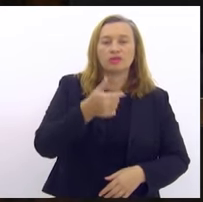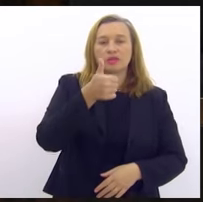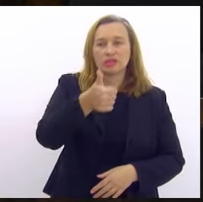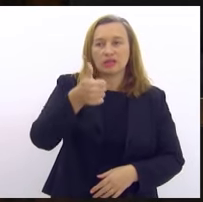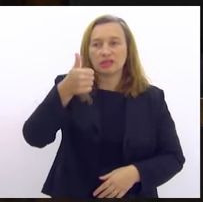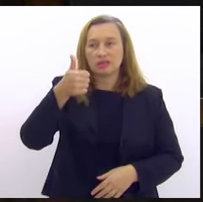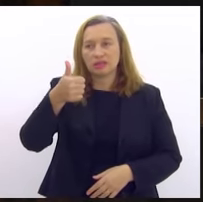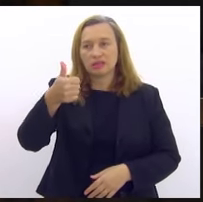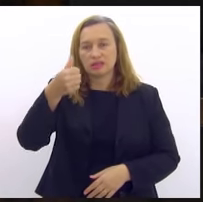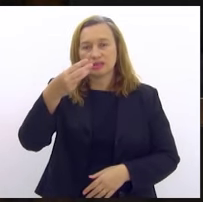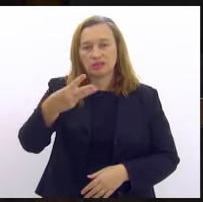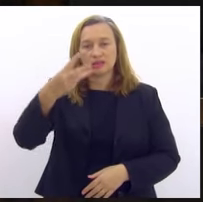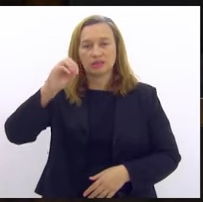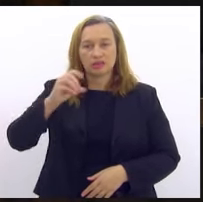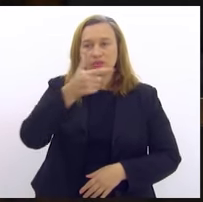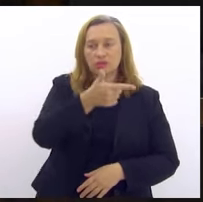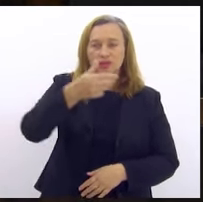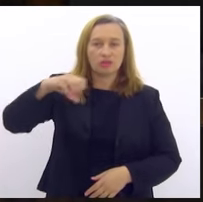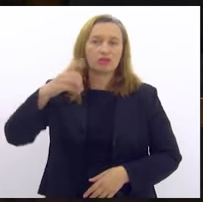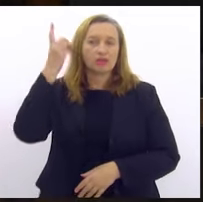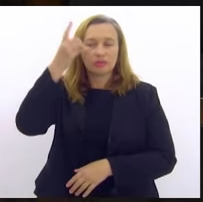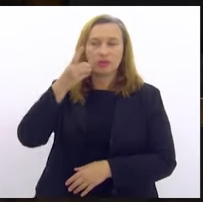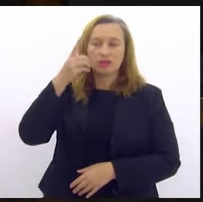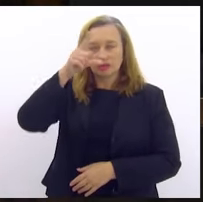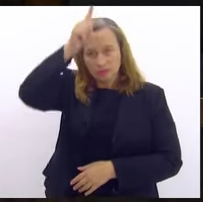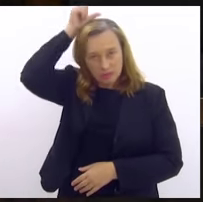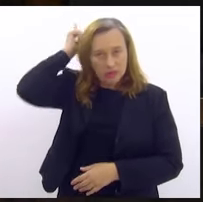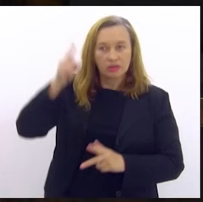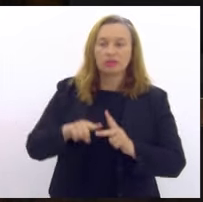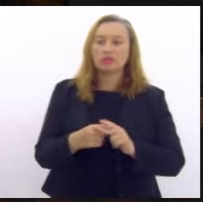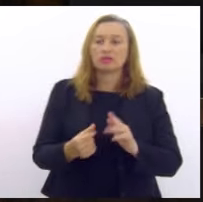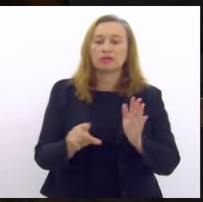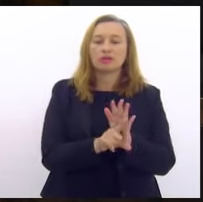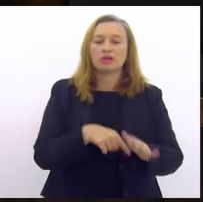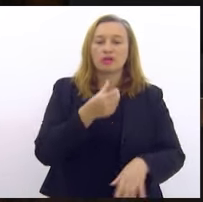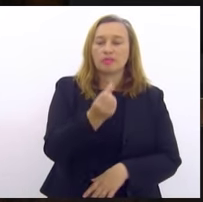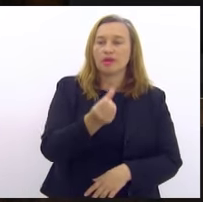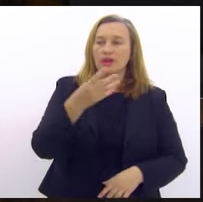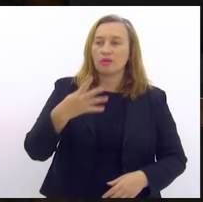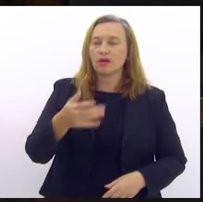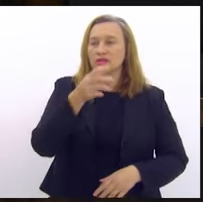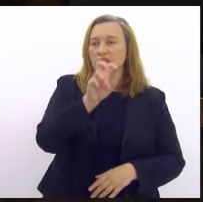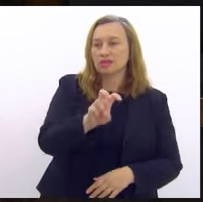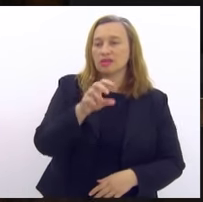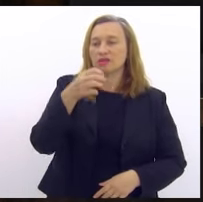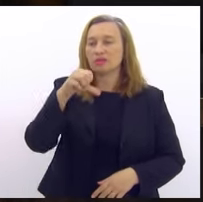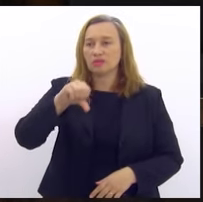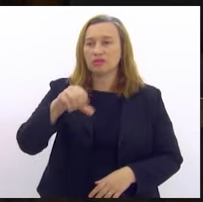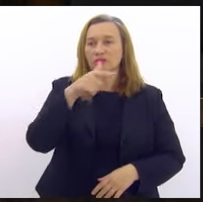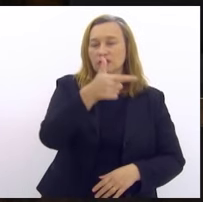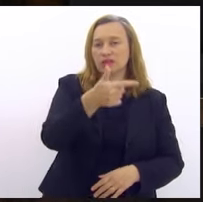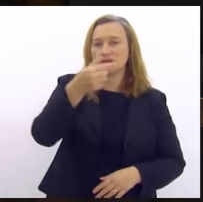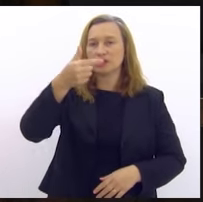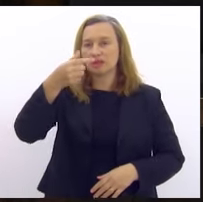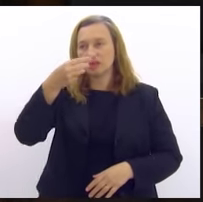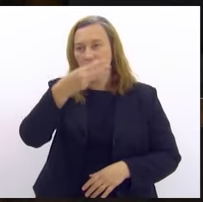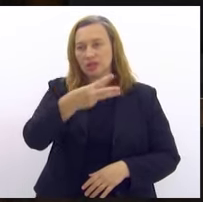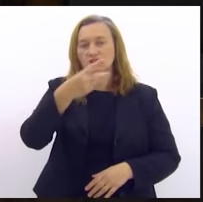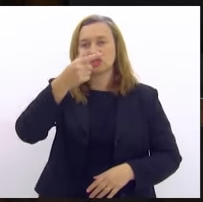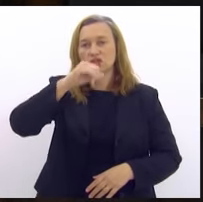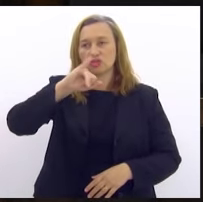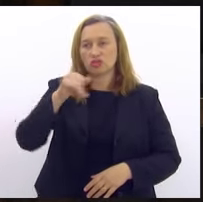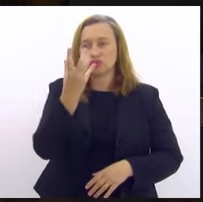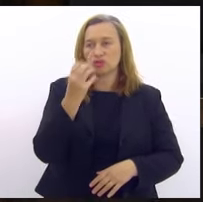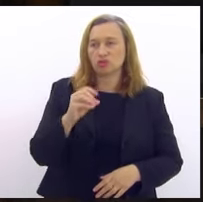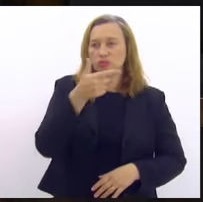de 2019, de autoria do deputado Luiz Paulo, que altera a lei número 6459, 3 de junho de 2013, que dispõe sobre